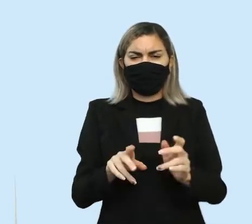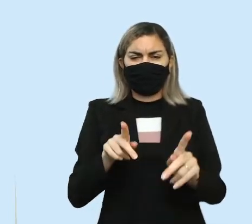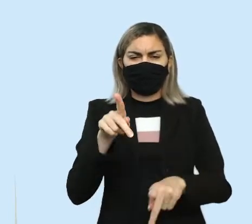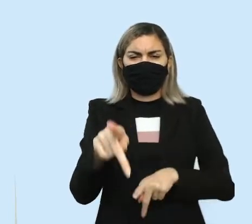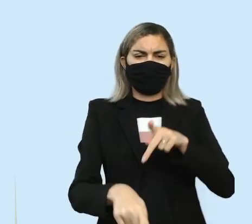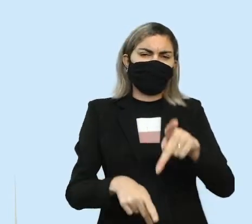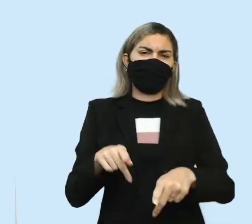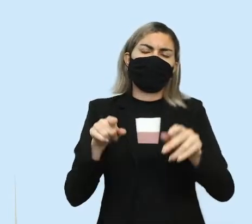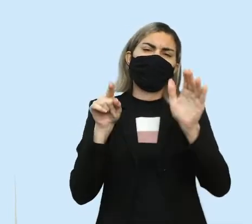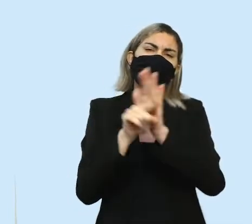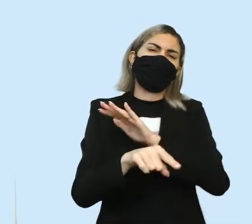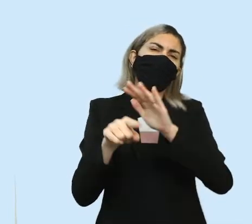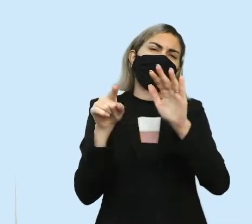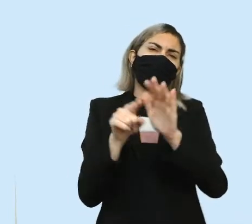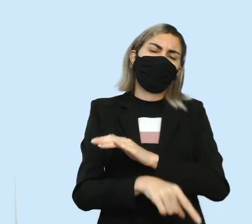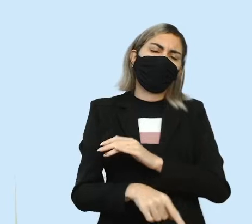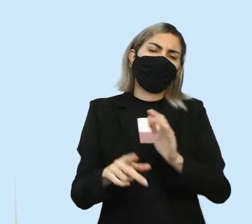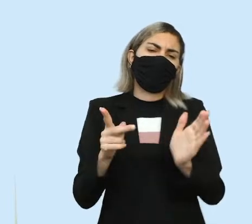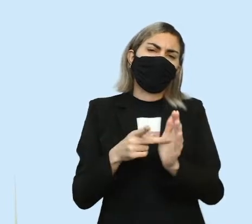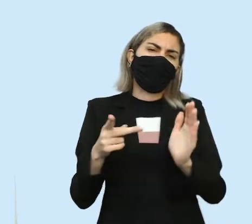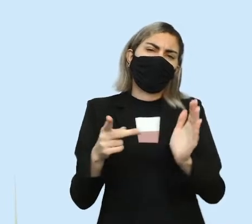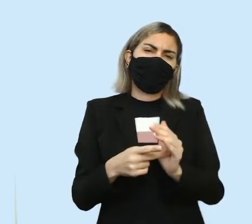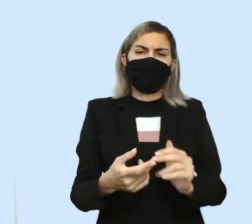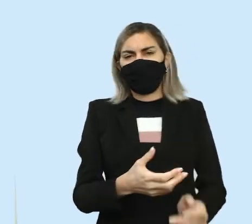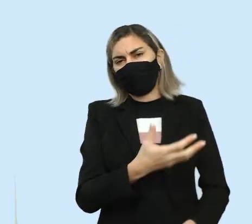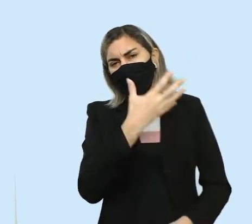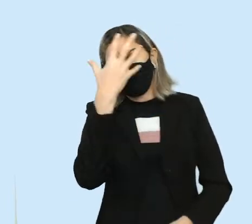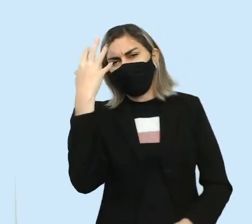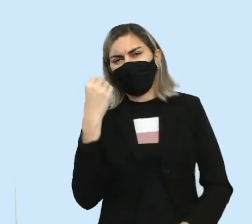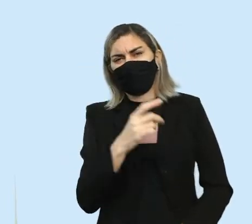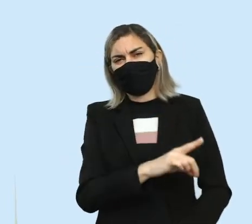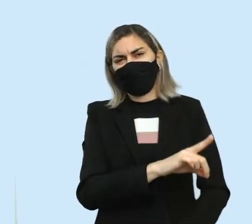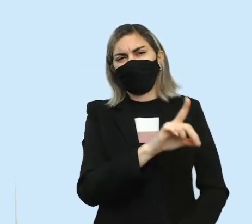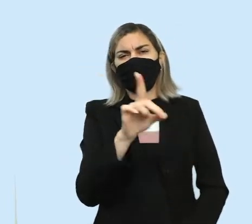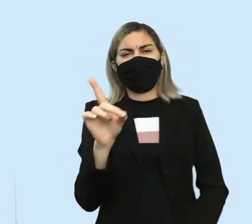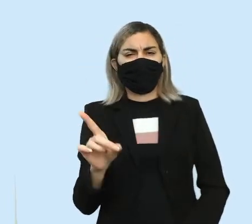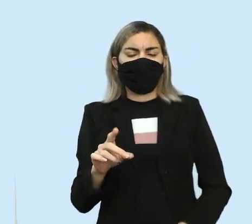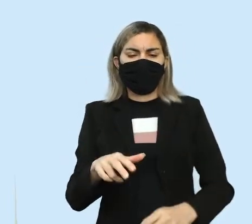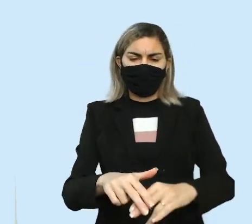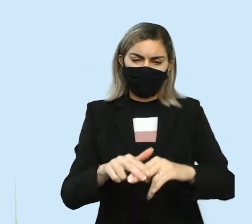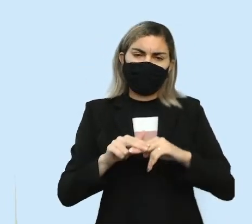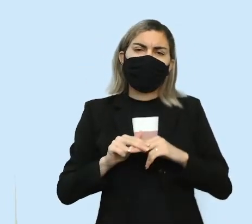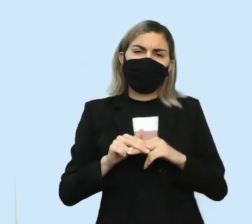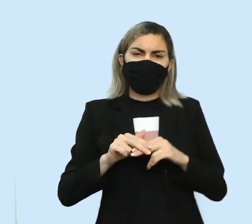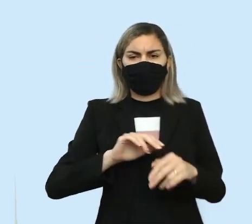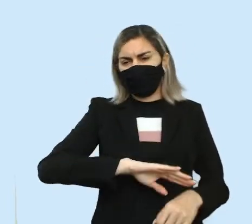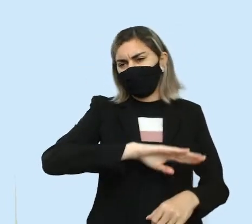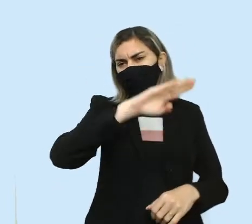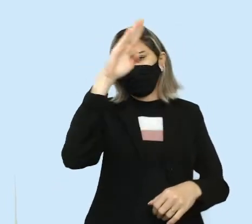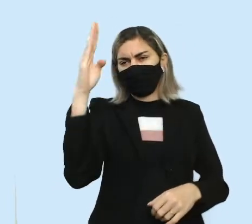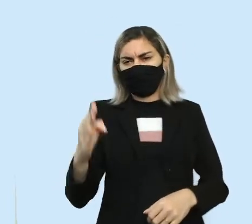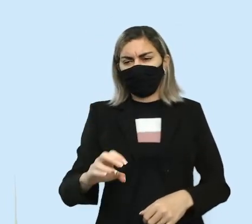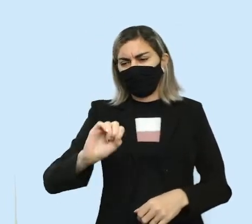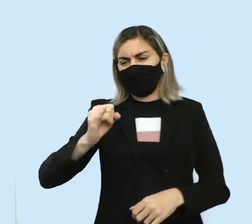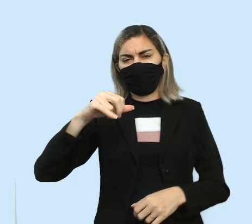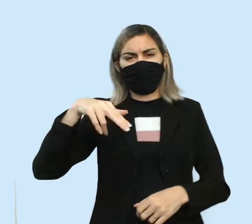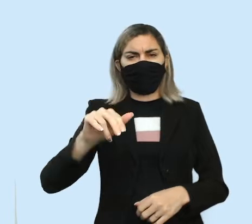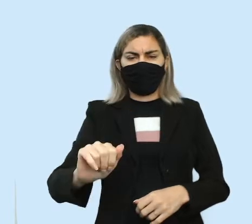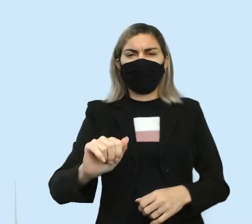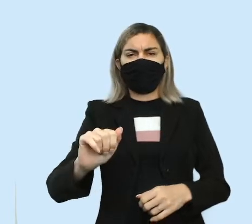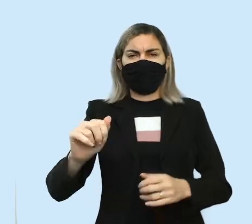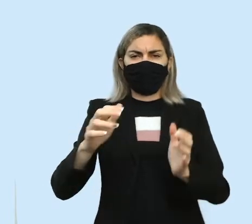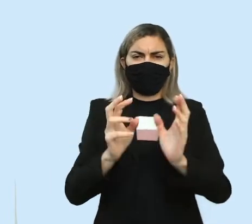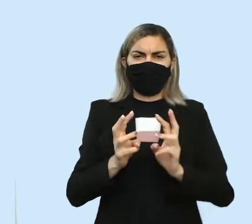povo questionar, né, se realmente foi esquecido por Deus e, consequentemente, no Monte Sinai, mais tarde Moisés irá